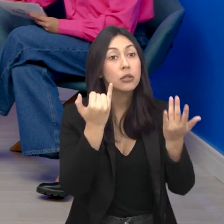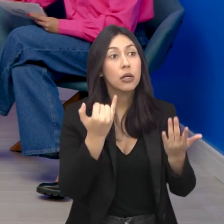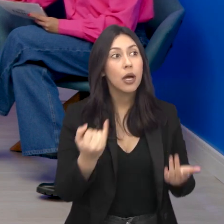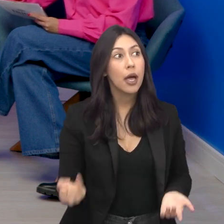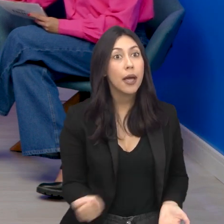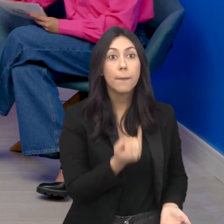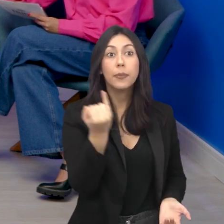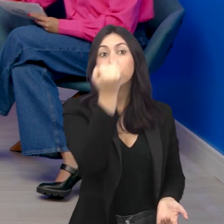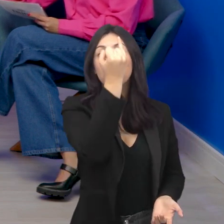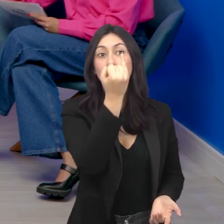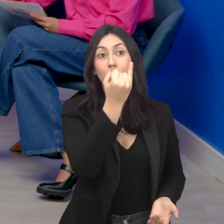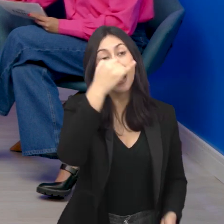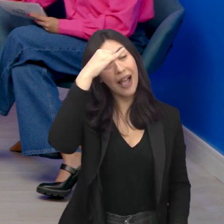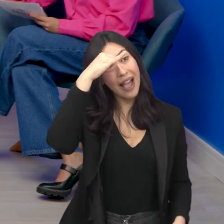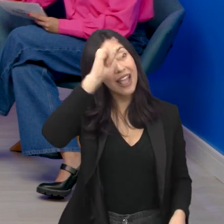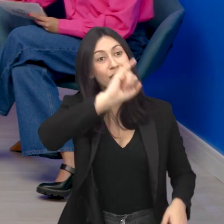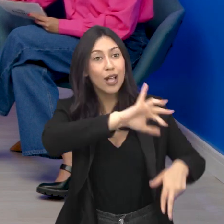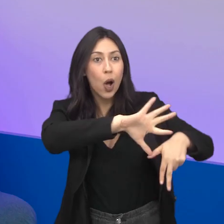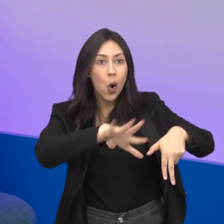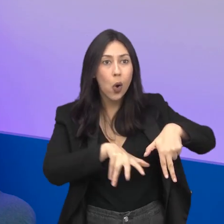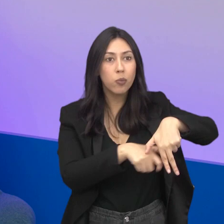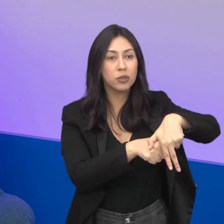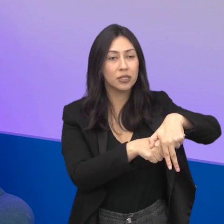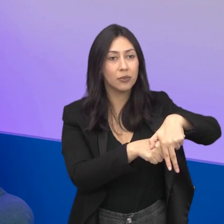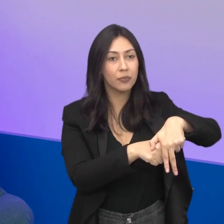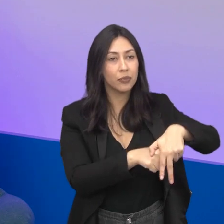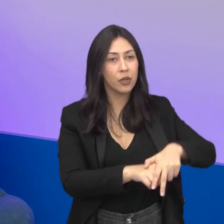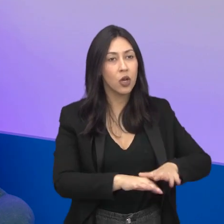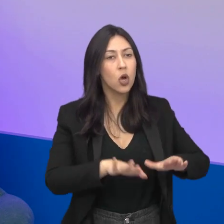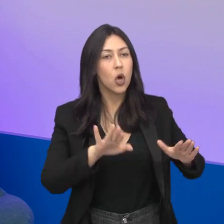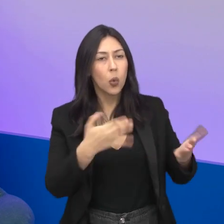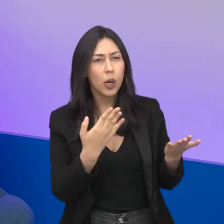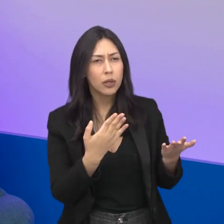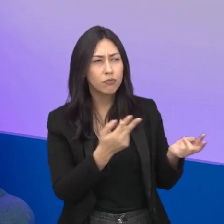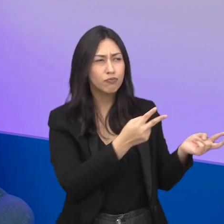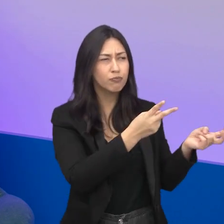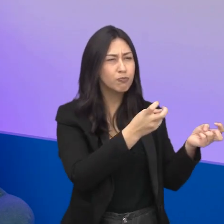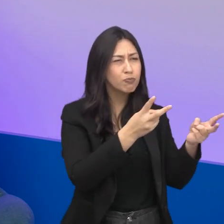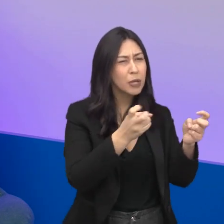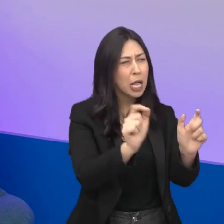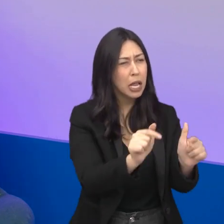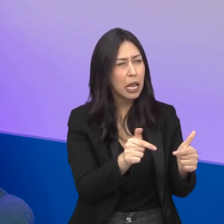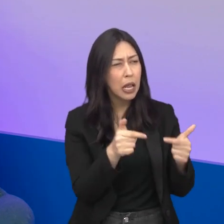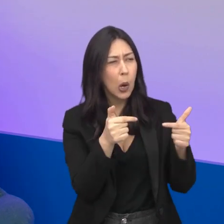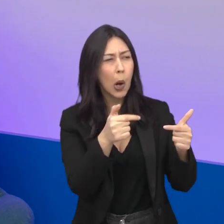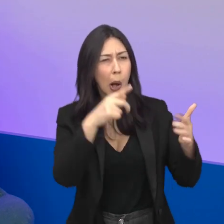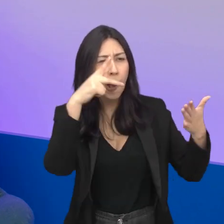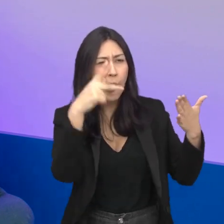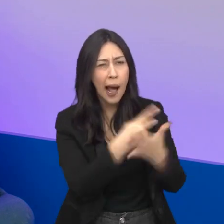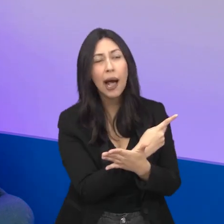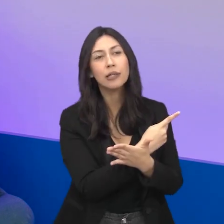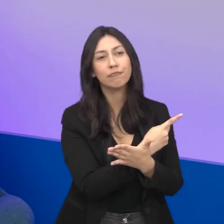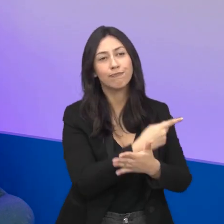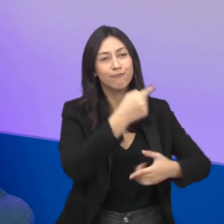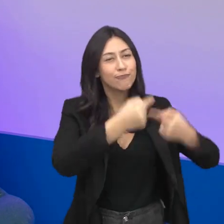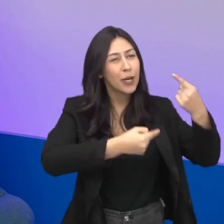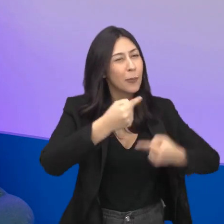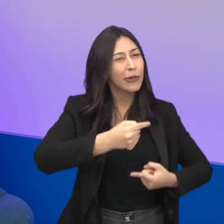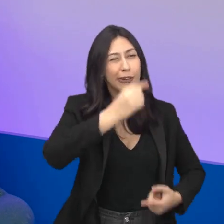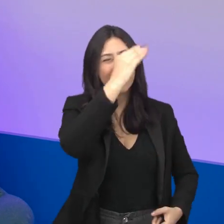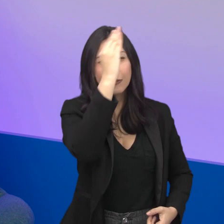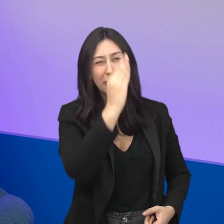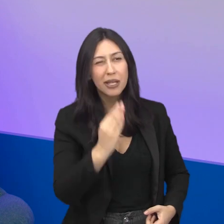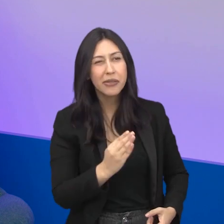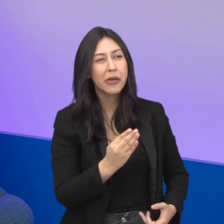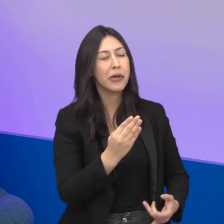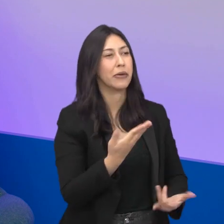principal antídoto contra a corrupção. Quando a gente vê tantos malfeitos na política nacional, essas